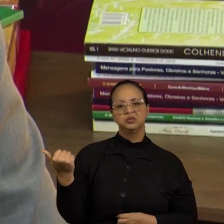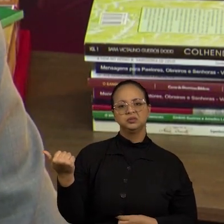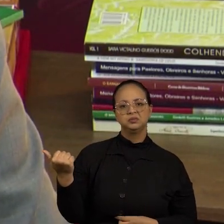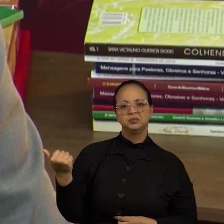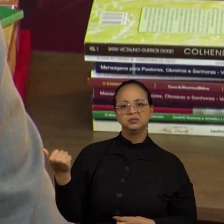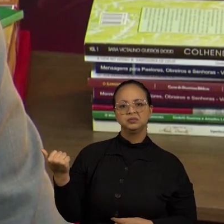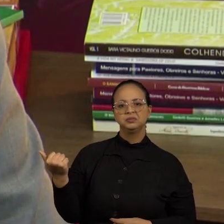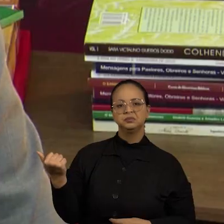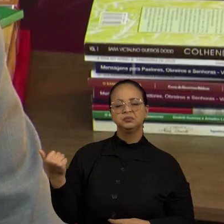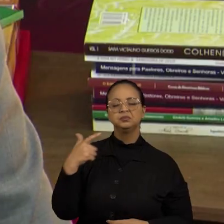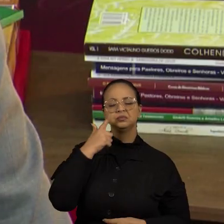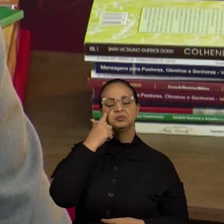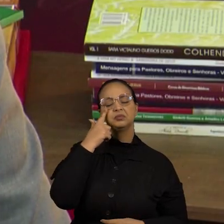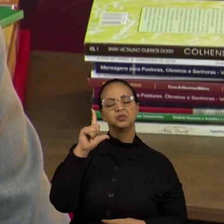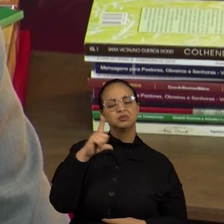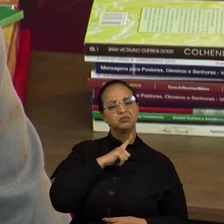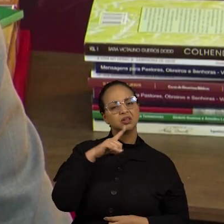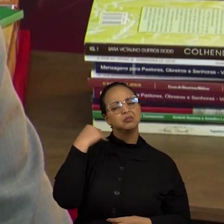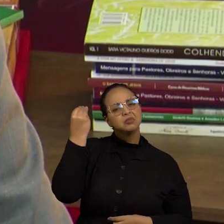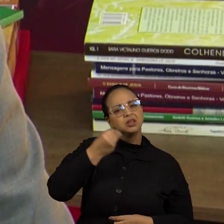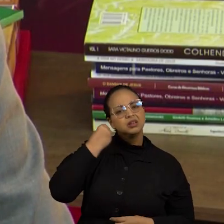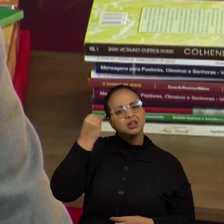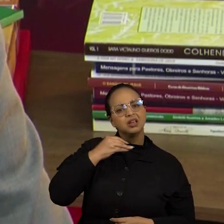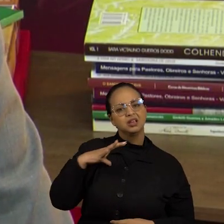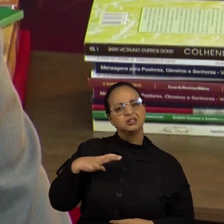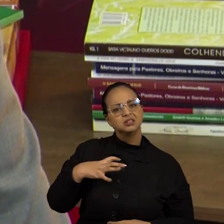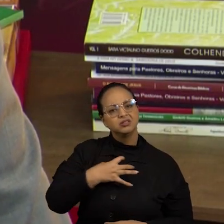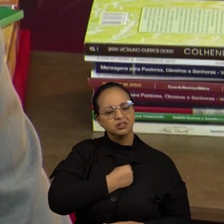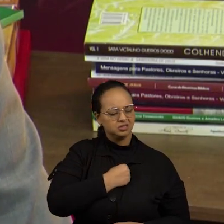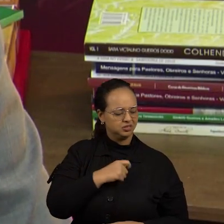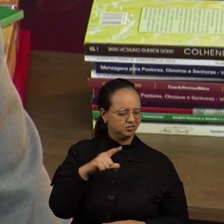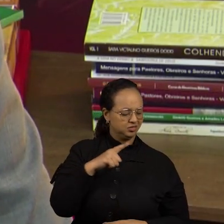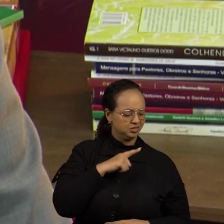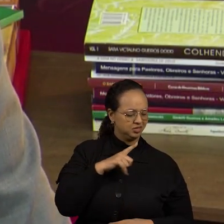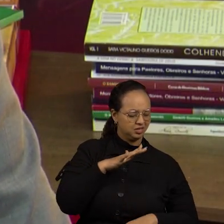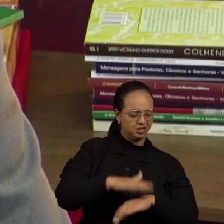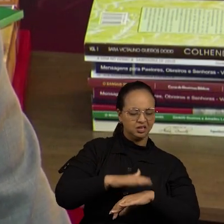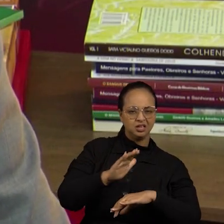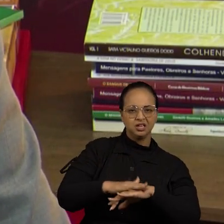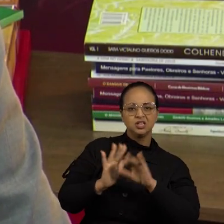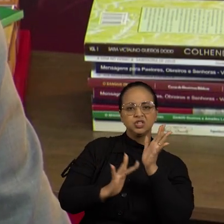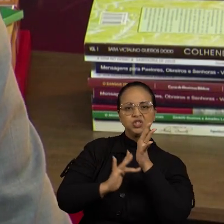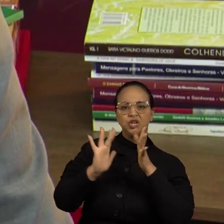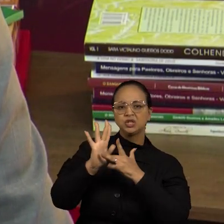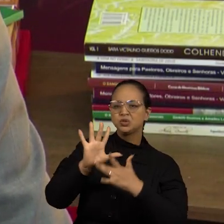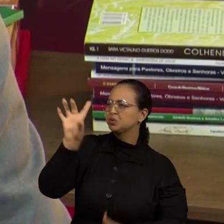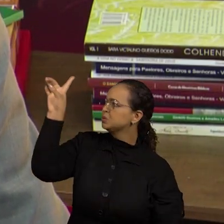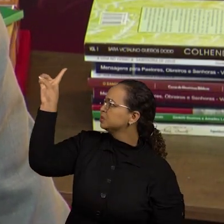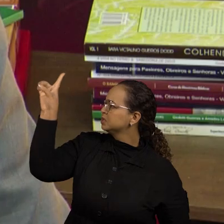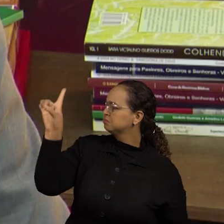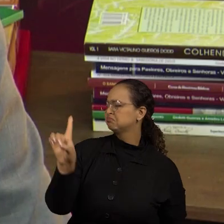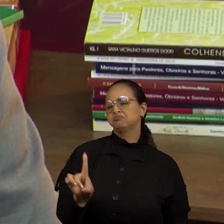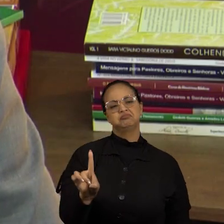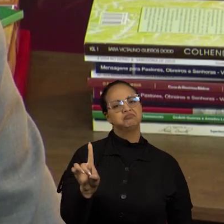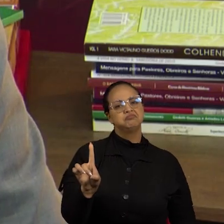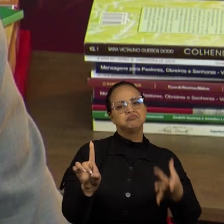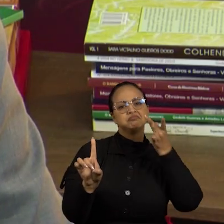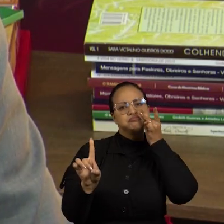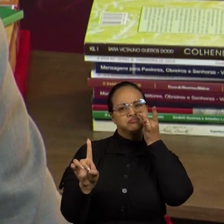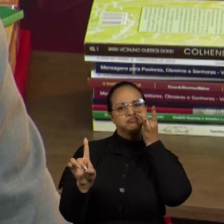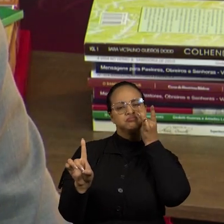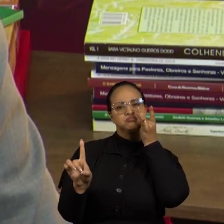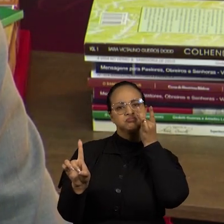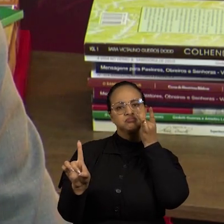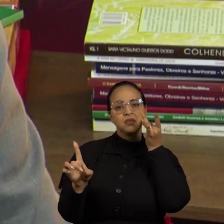entendi sobre um projeto de salvação, onde o Filho de Deus se fez homem para morrer na cruz do Calvário por mim.